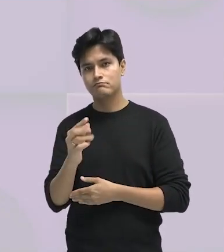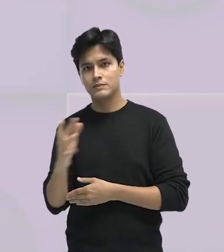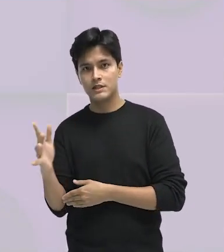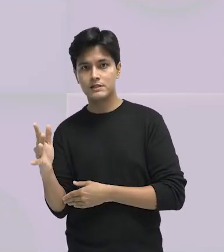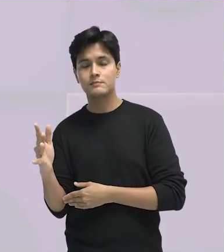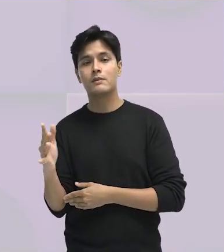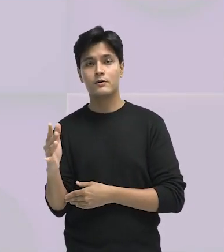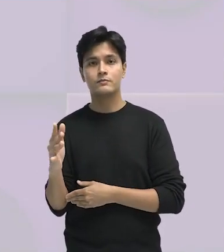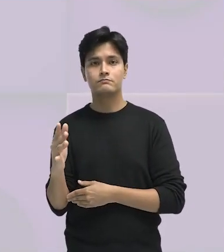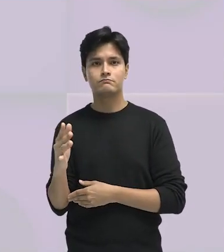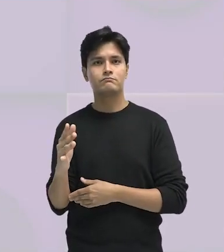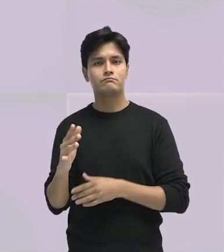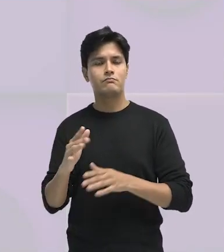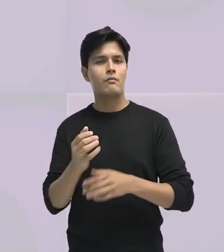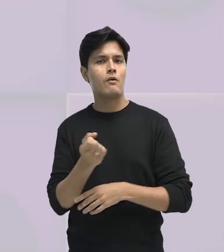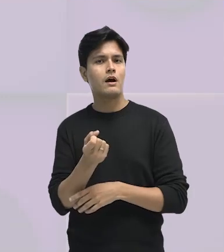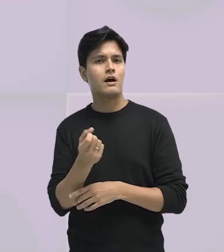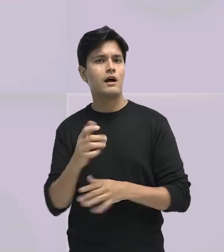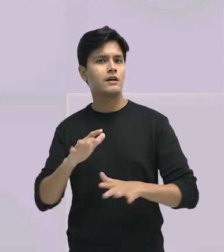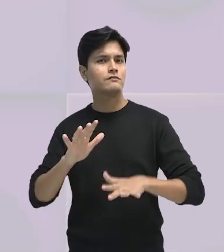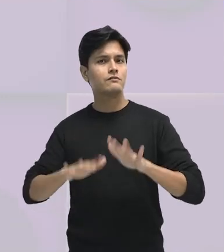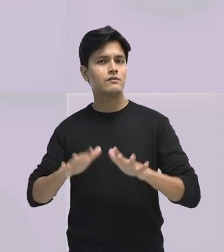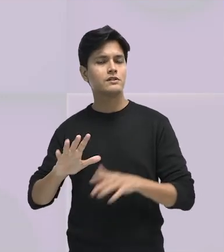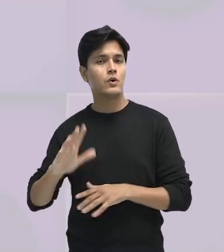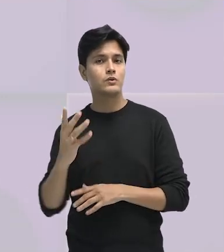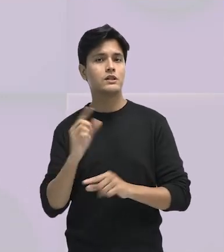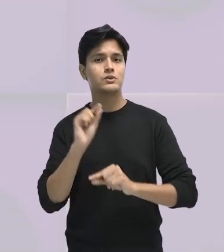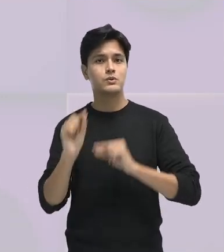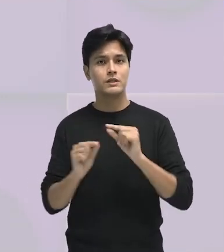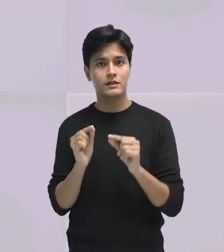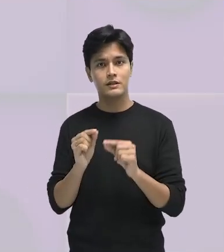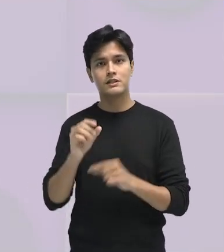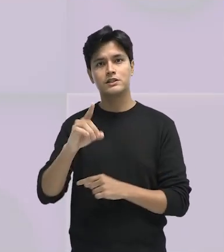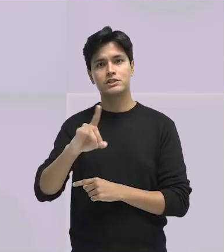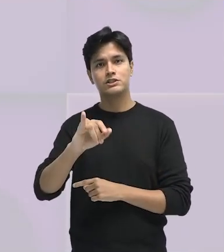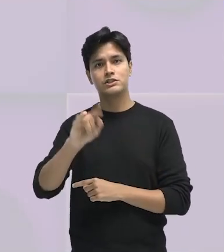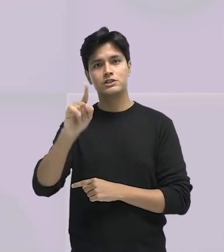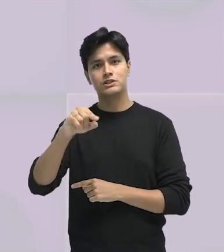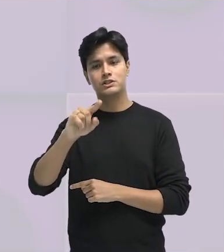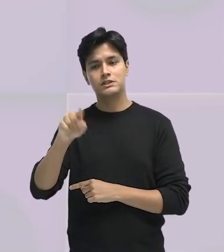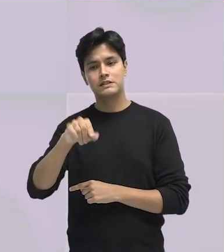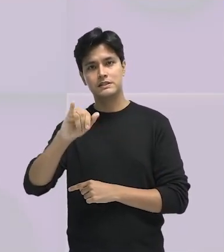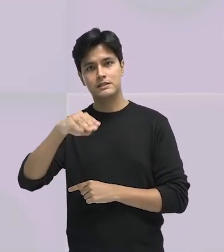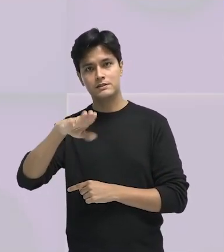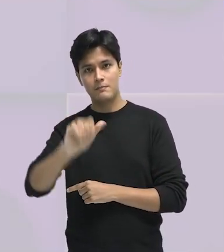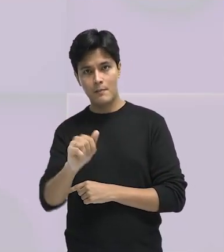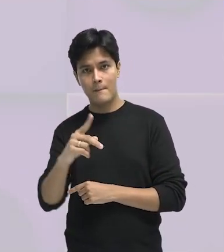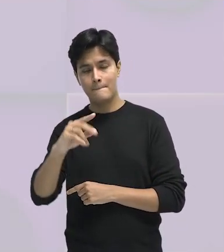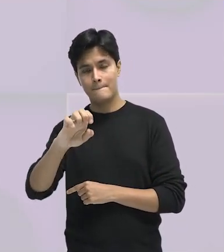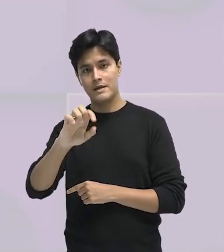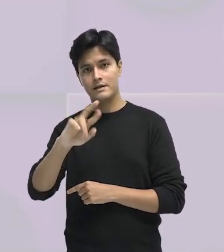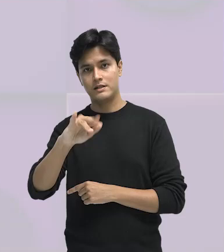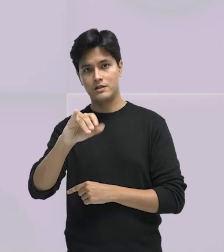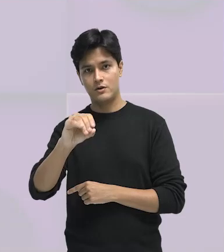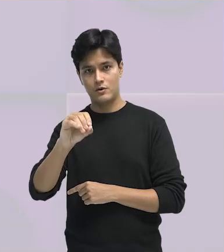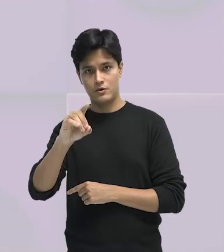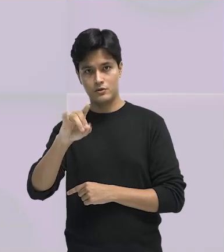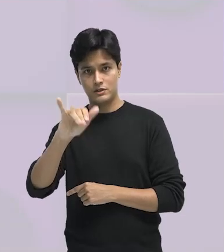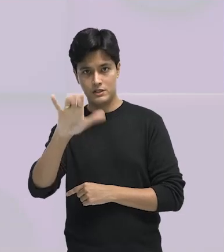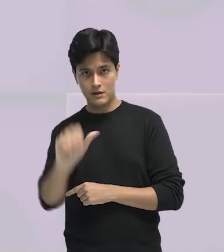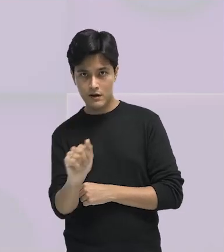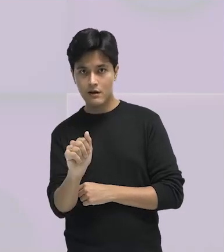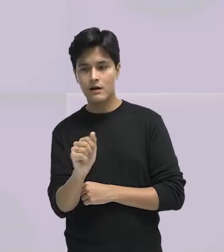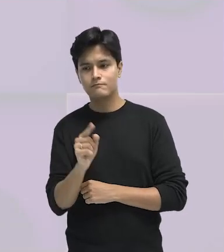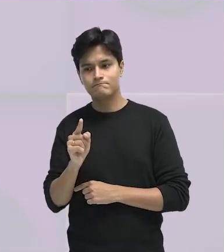essa parte decimal, muitas vezes, pode ser uma dízima periódica, como pode não ser também. O fato é que essa parte decimal, ela